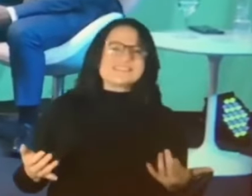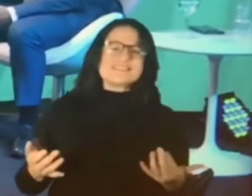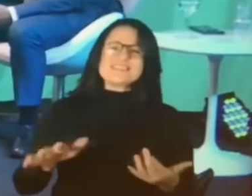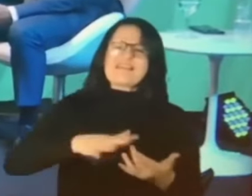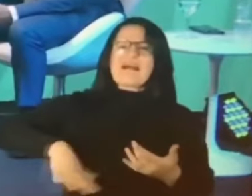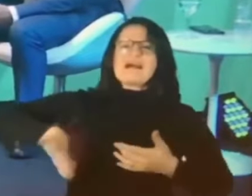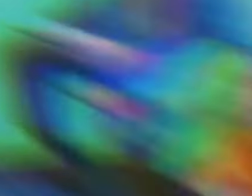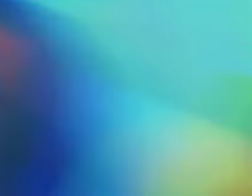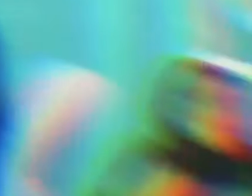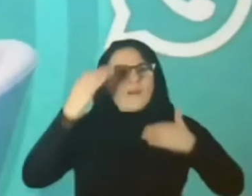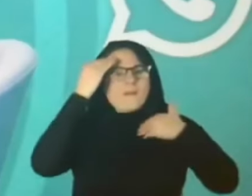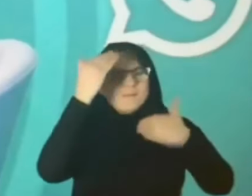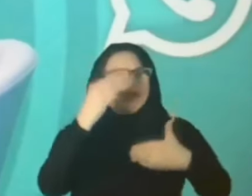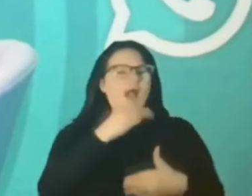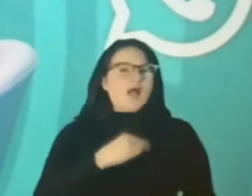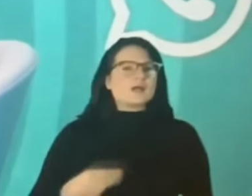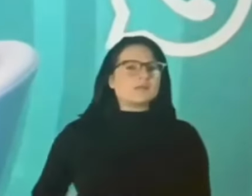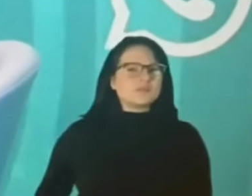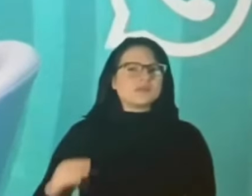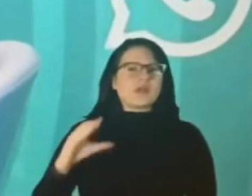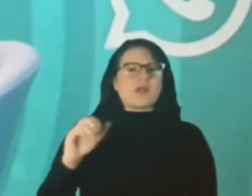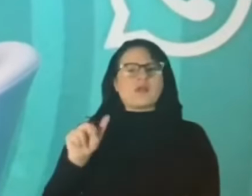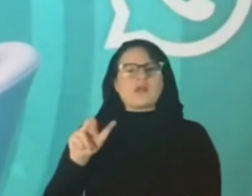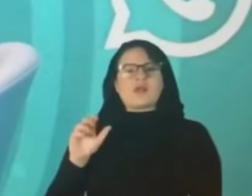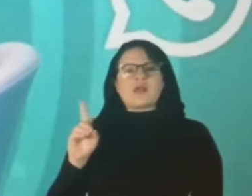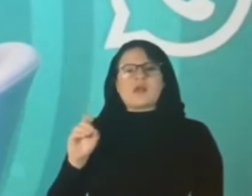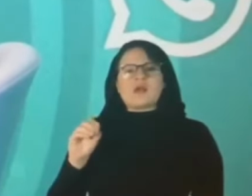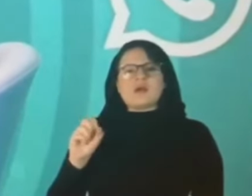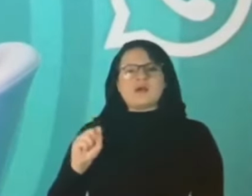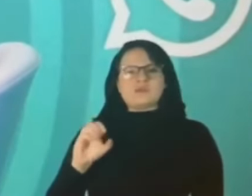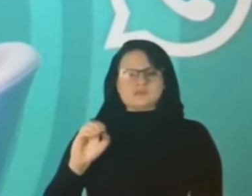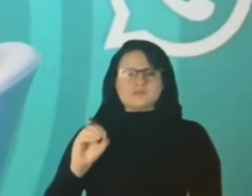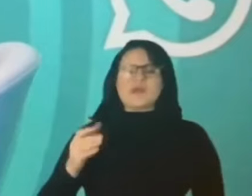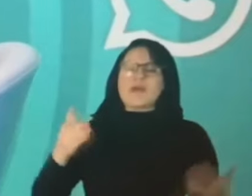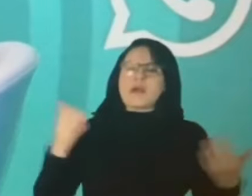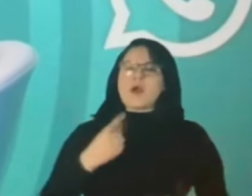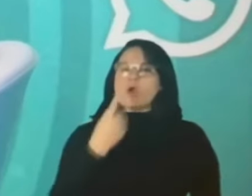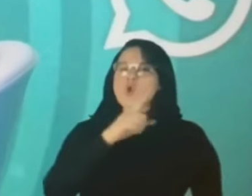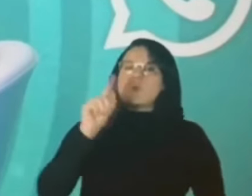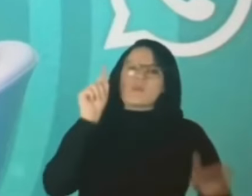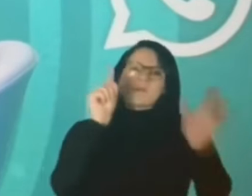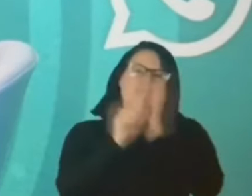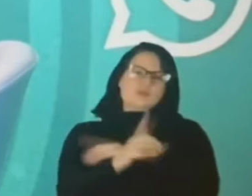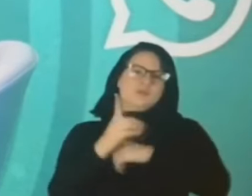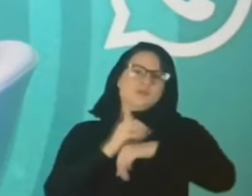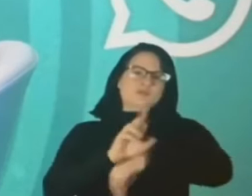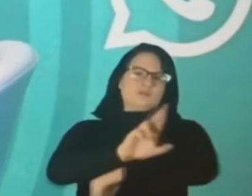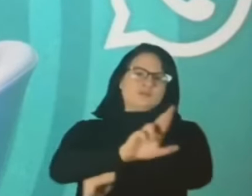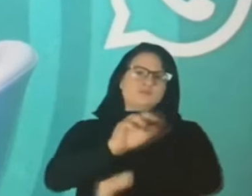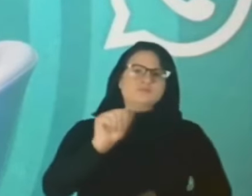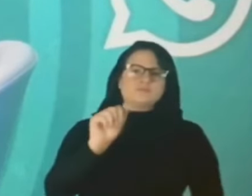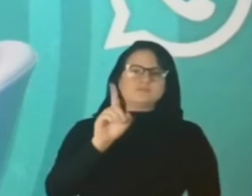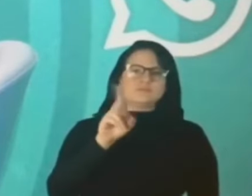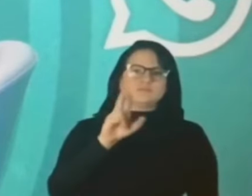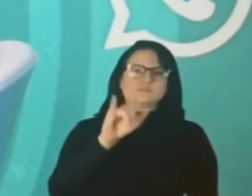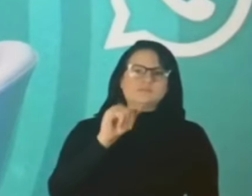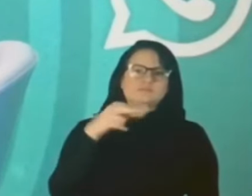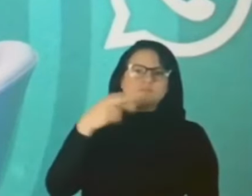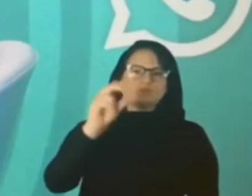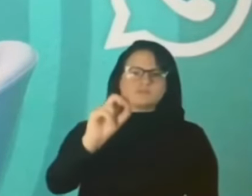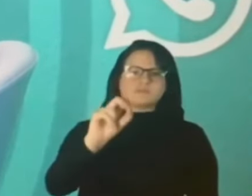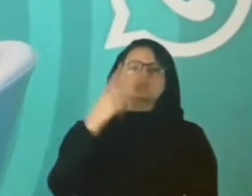democraticamente lançada. E agora, nossa última pergunta ao doutor Adriano Soares da Costa. Quais fatores